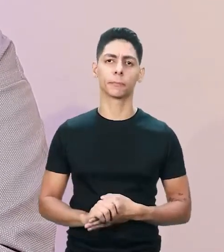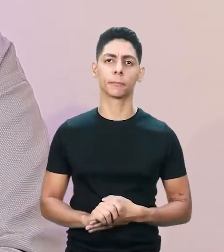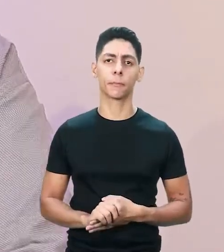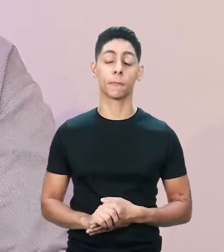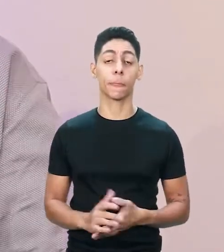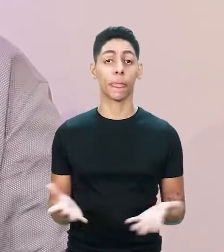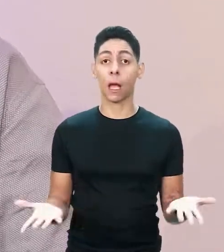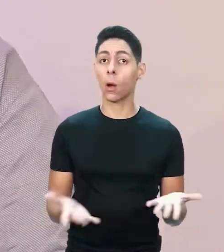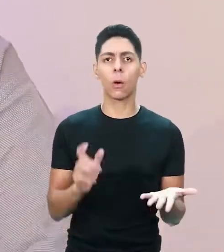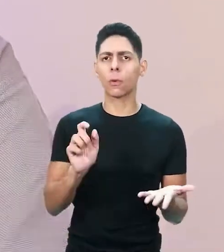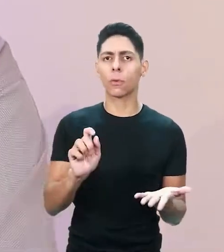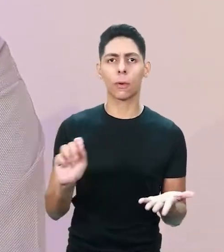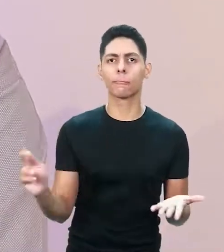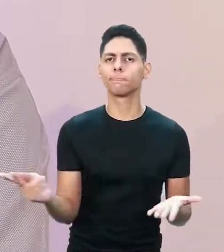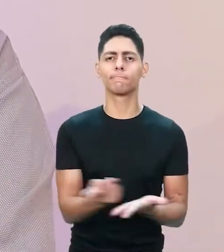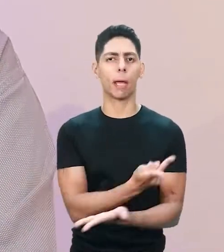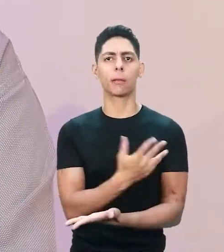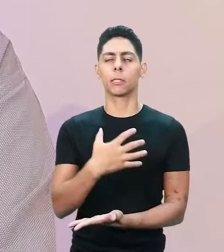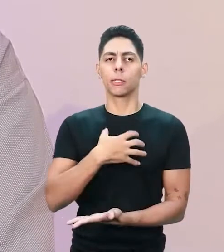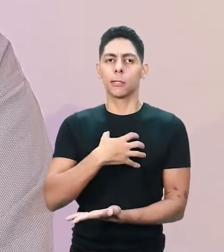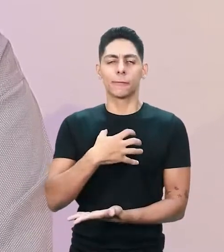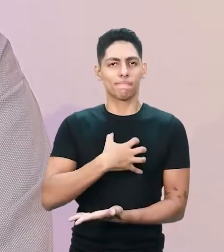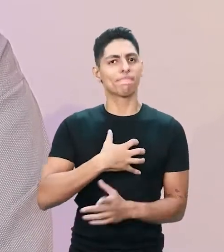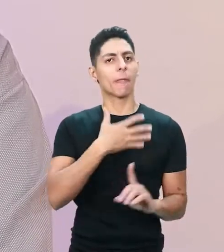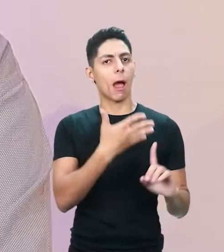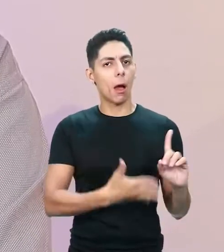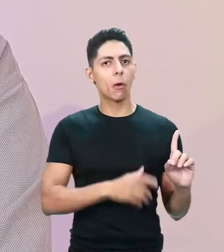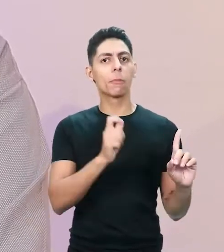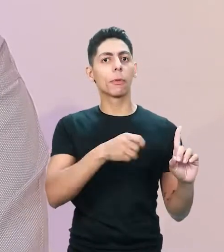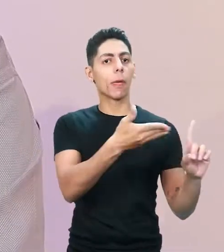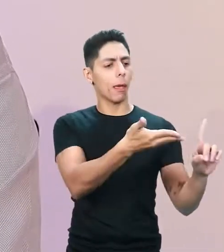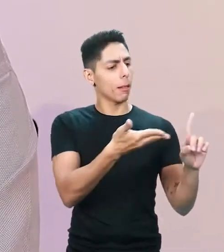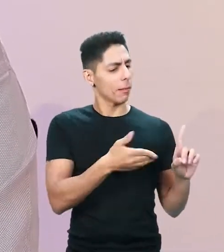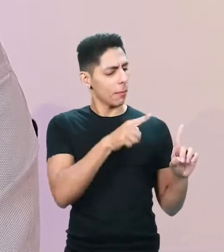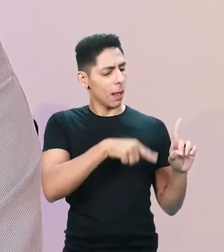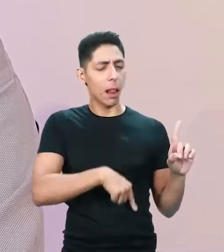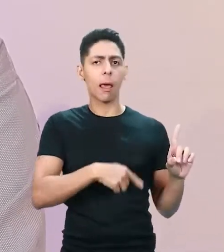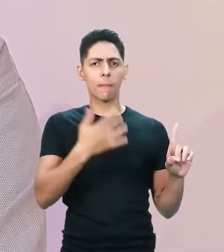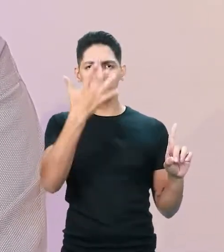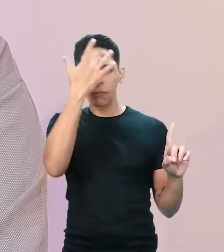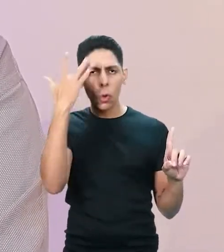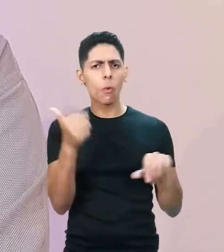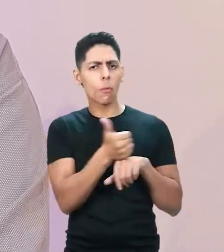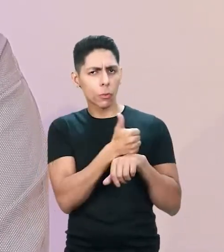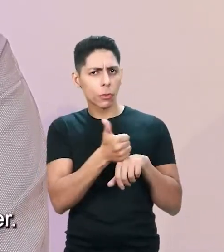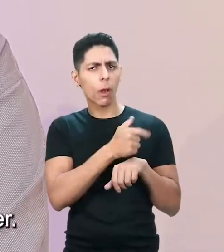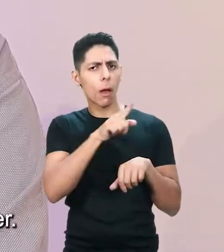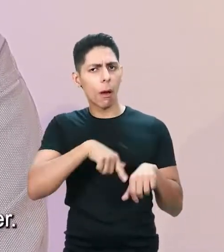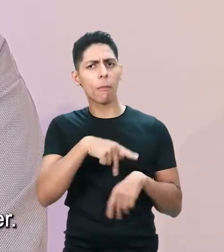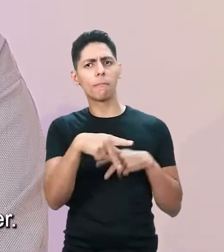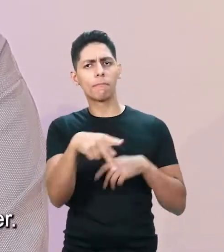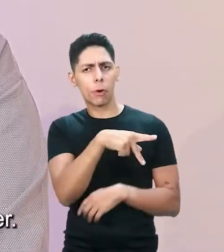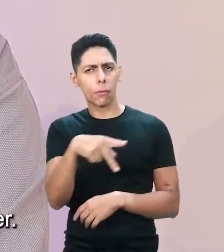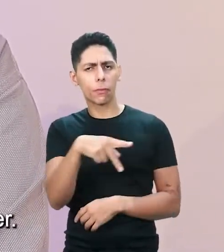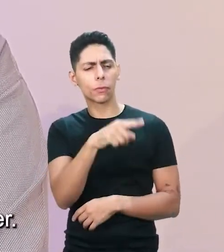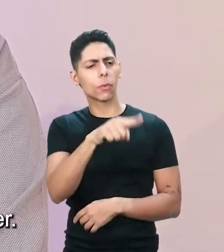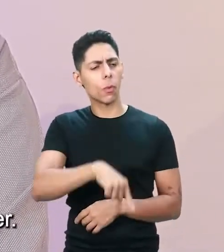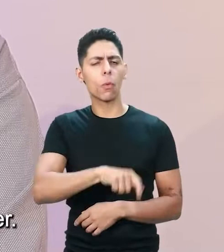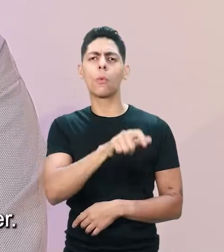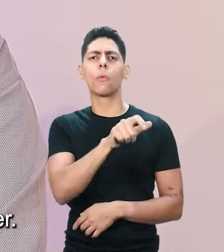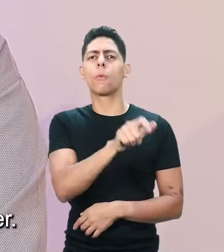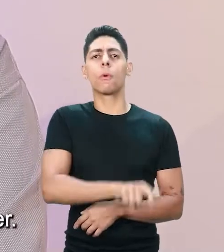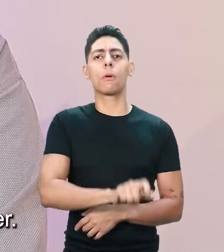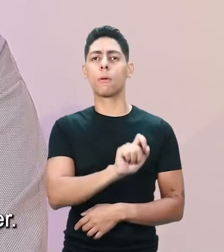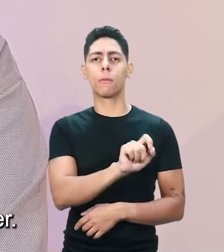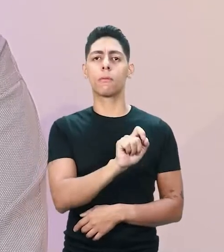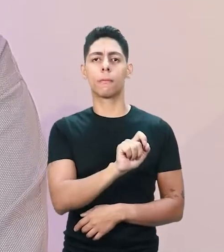a honra de receber hoje o jornalista, professor, um homem aí